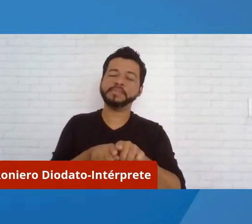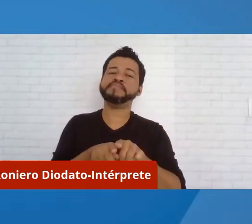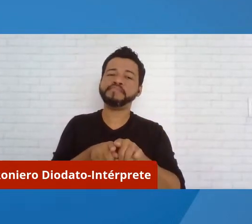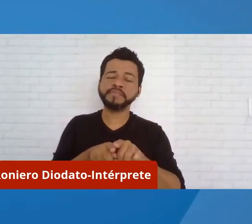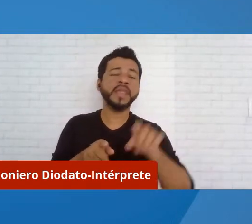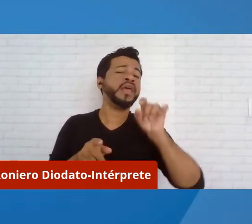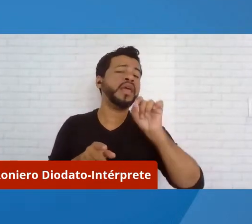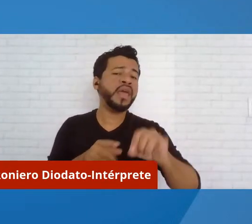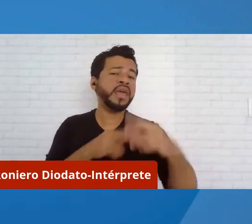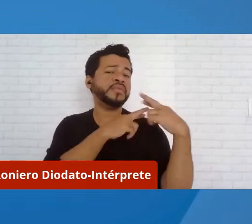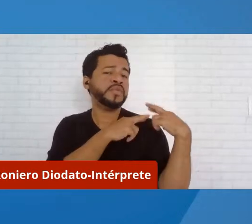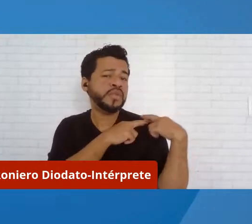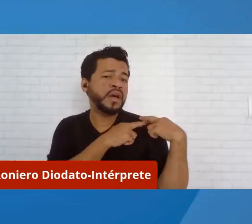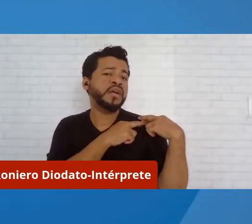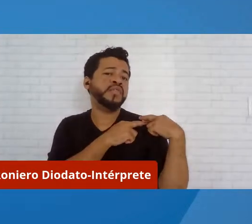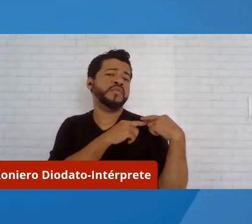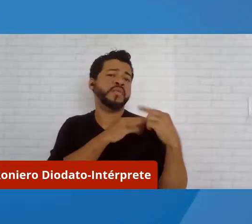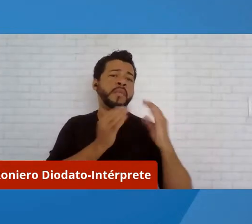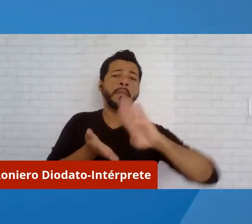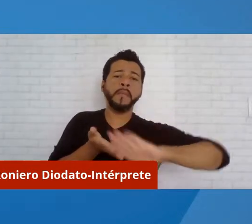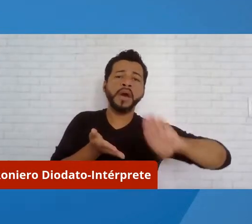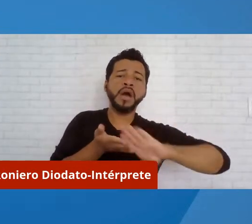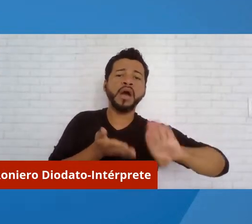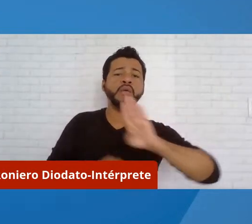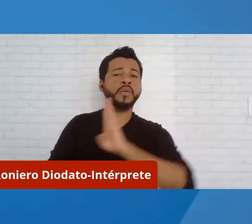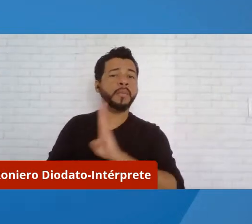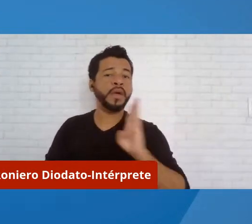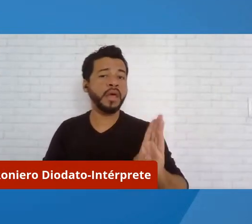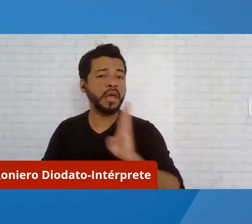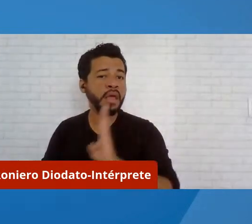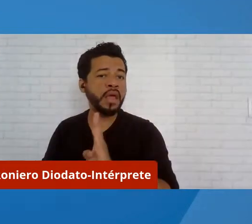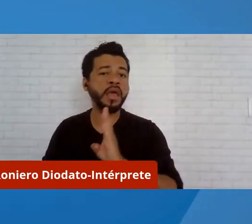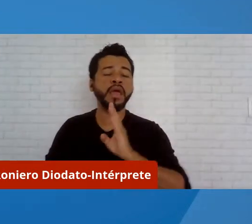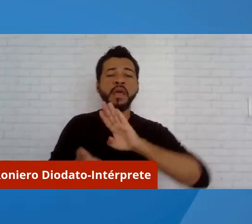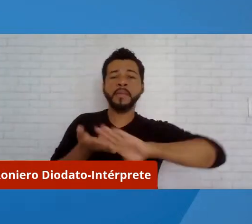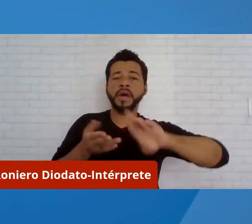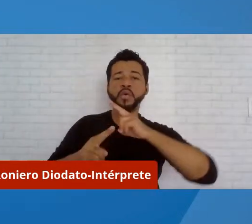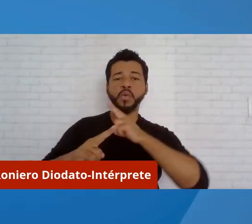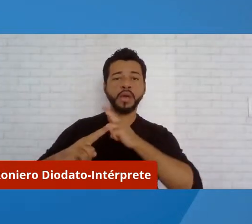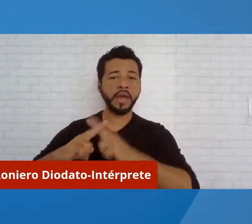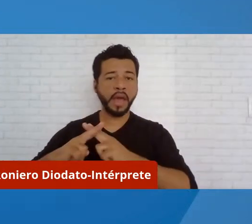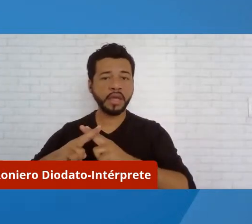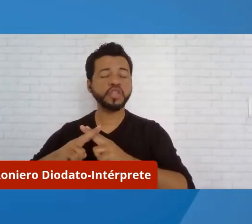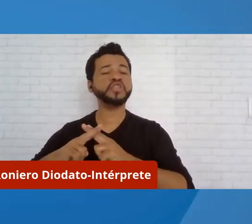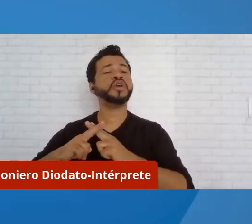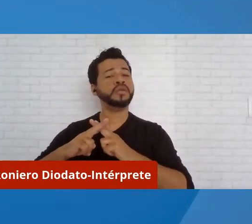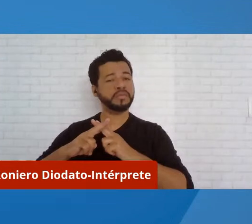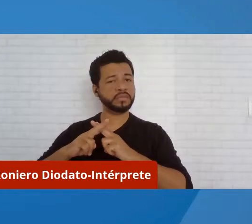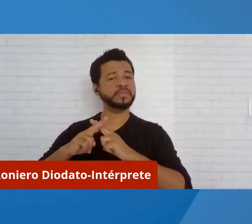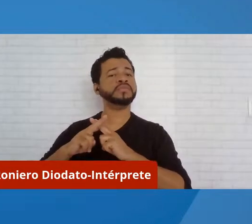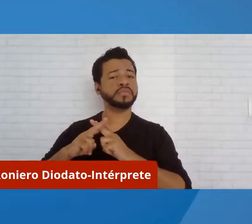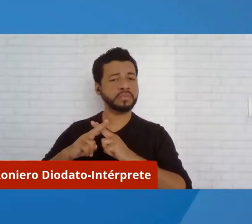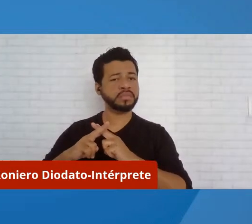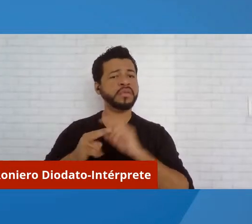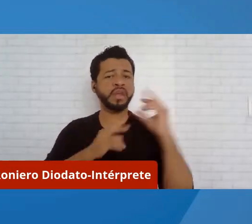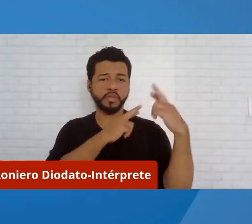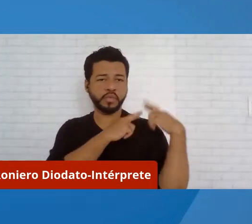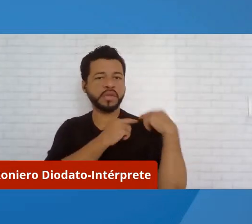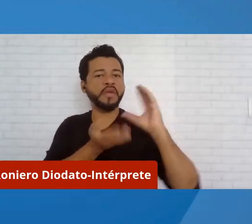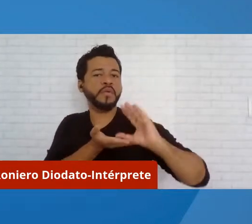Brasil, é a Caixa Econômica. Através do Minha Casa Minha Vida, a Caixa Econômica se transformou no segundo maior banco do